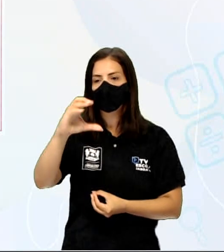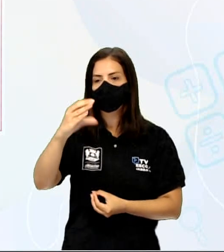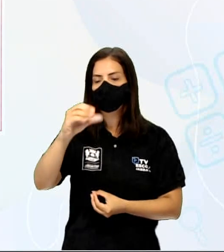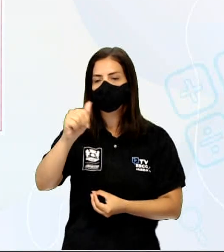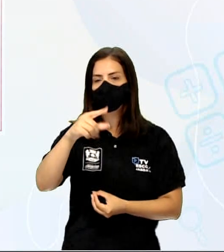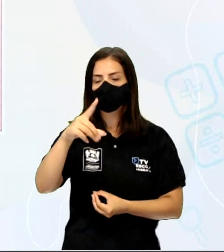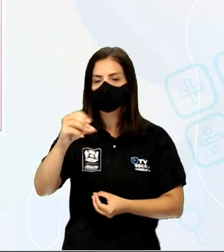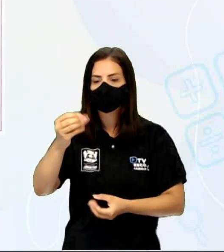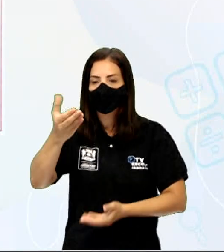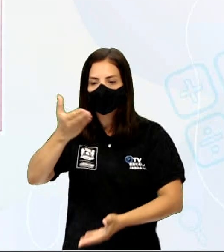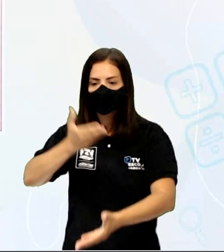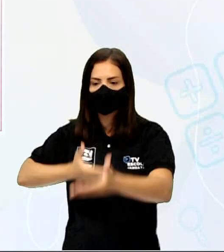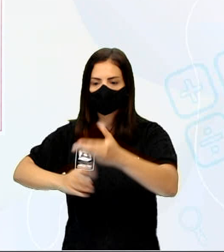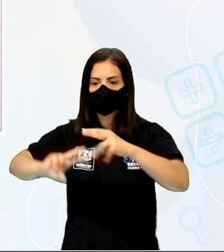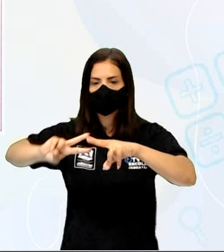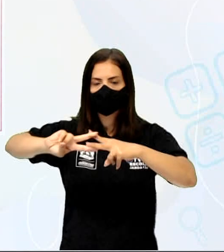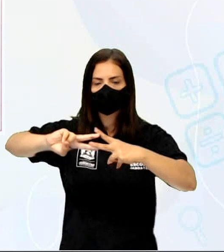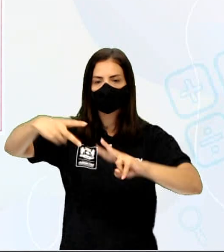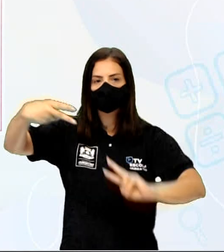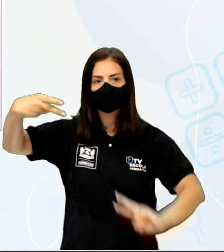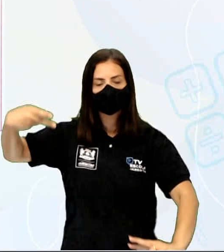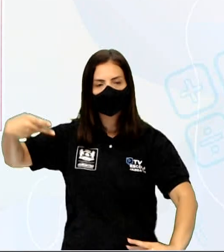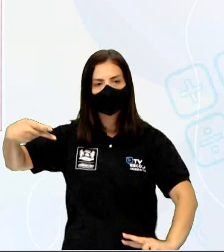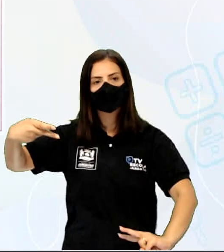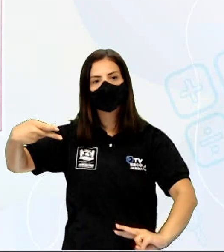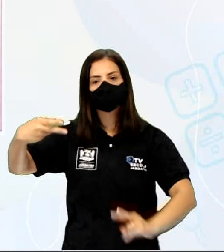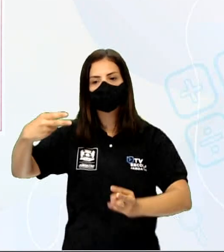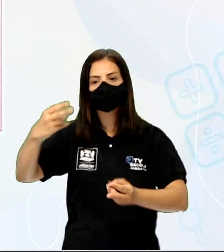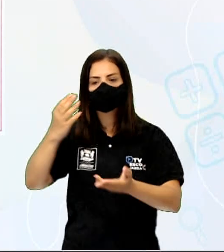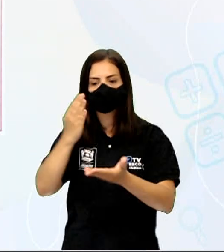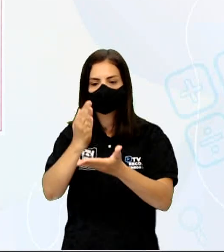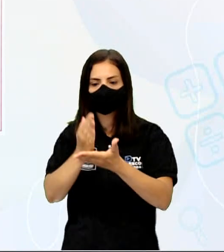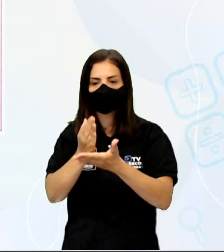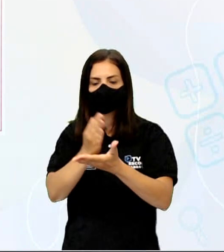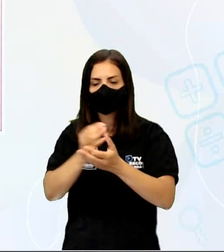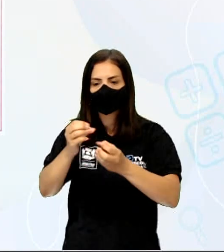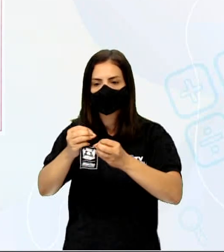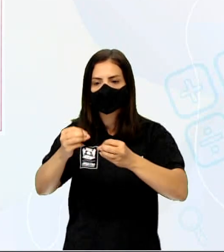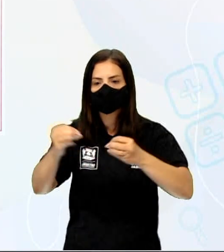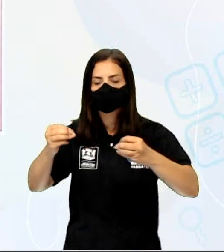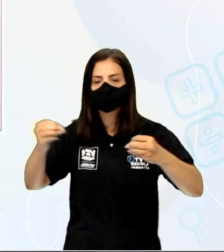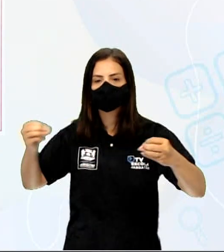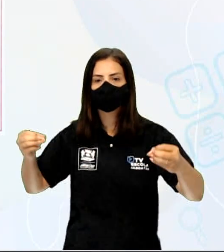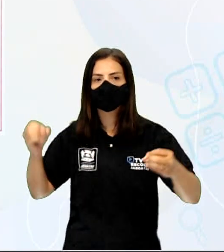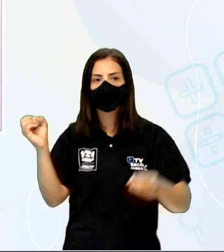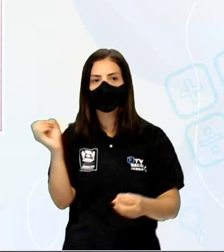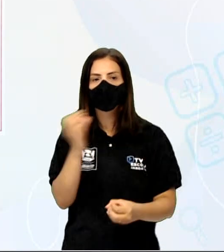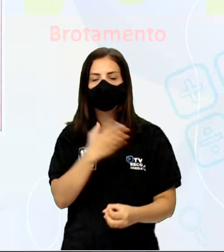genético, para poder começar a se dividir e produzir novos indivíduos diferentes.